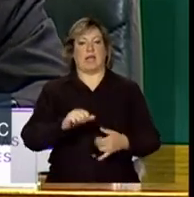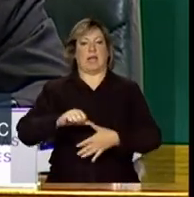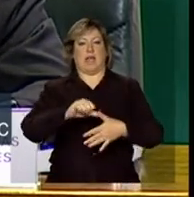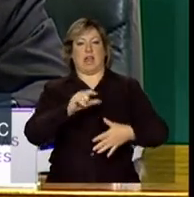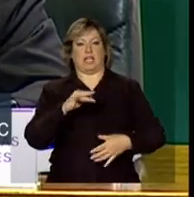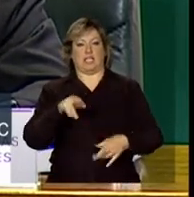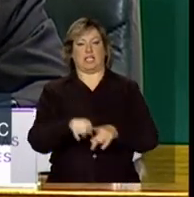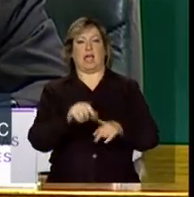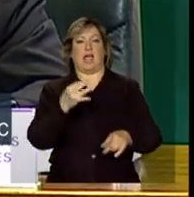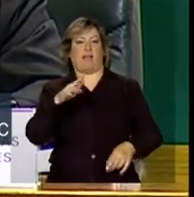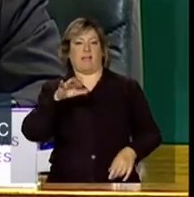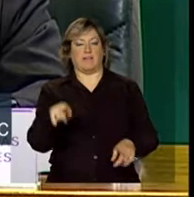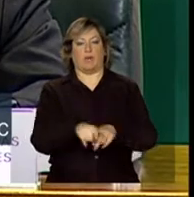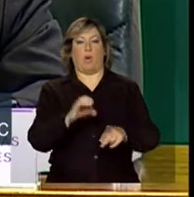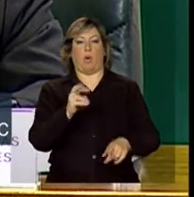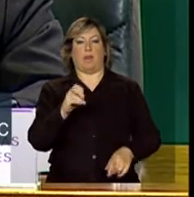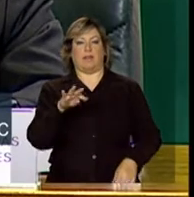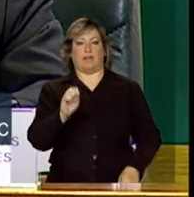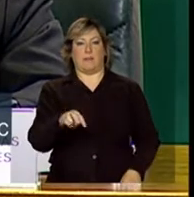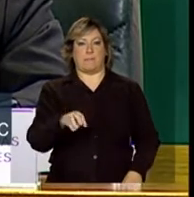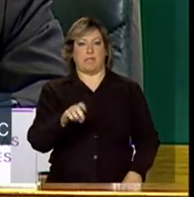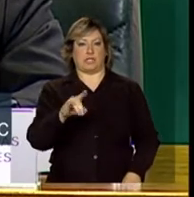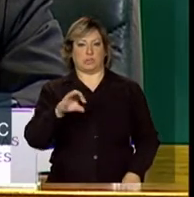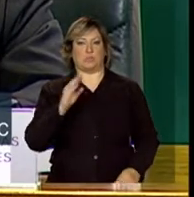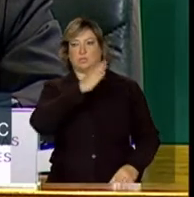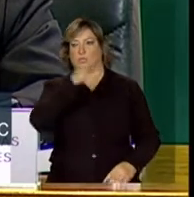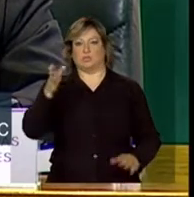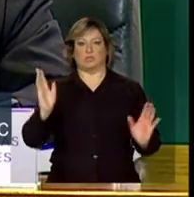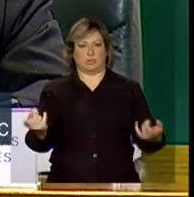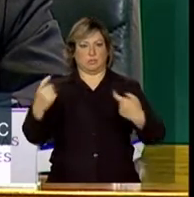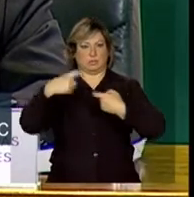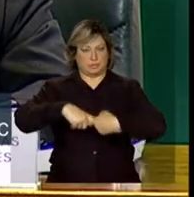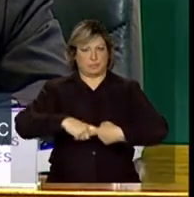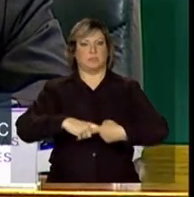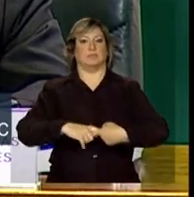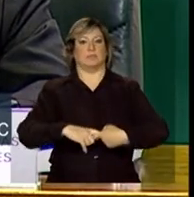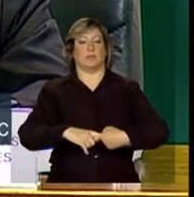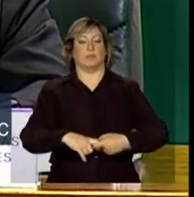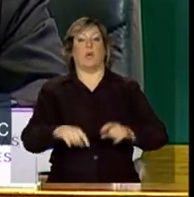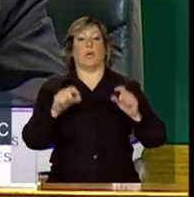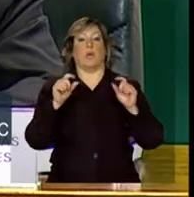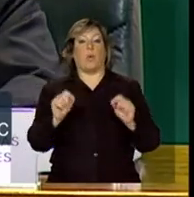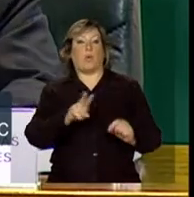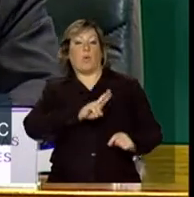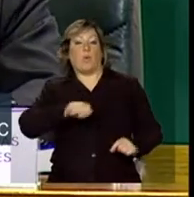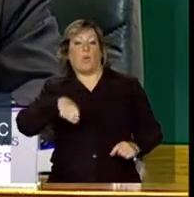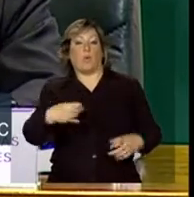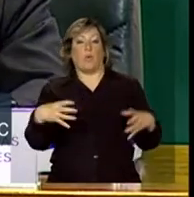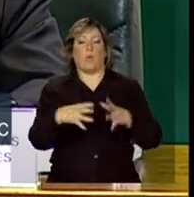África e Oriente Médio e no que se refere ao chamado